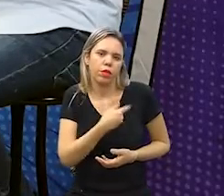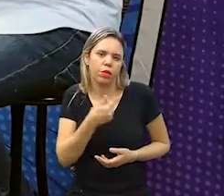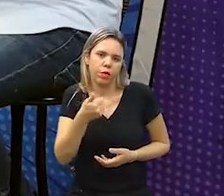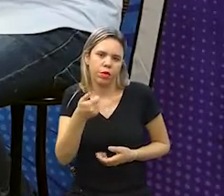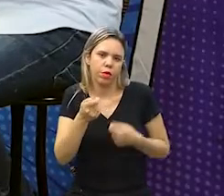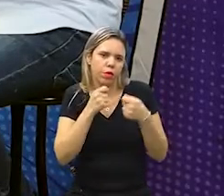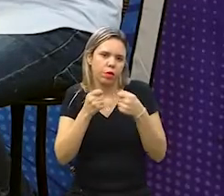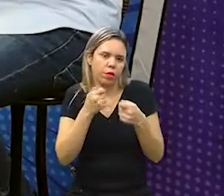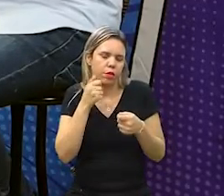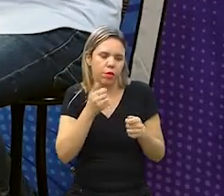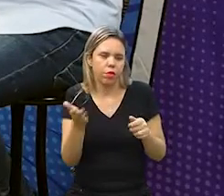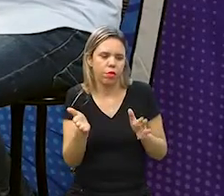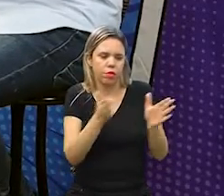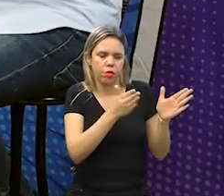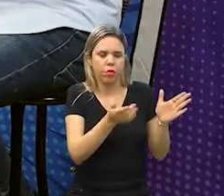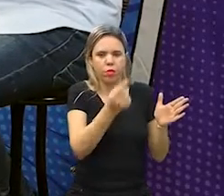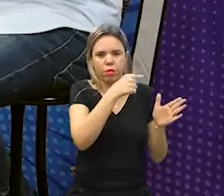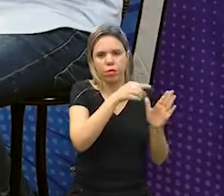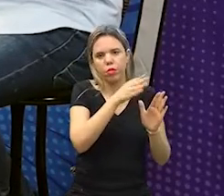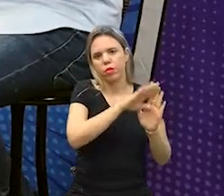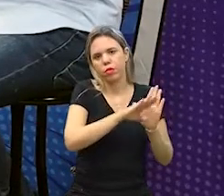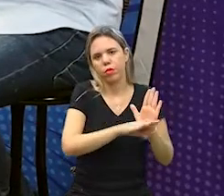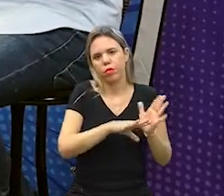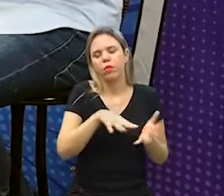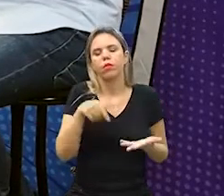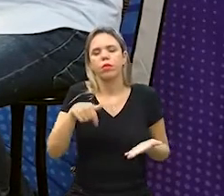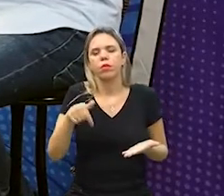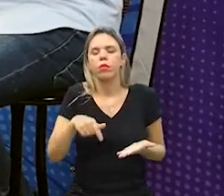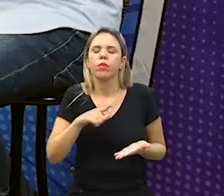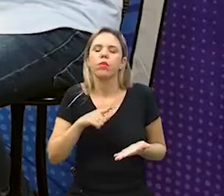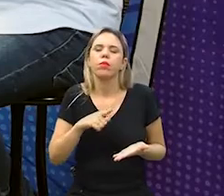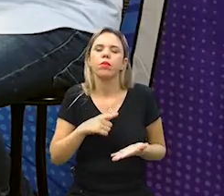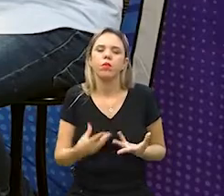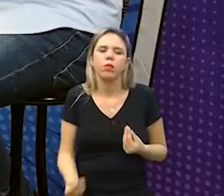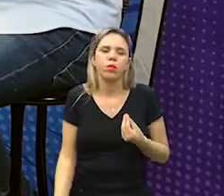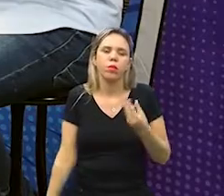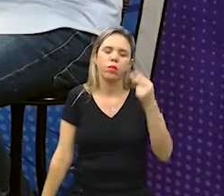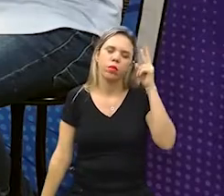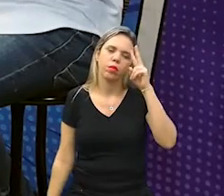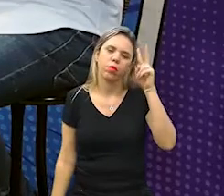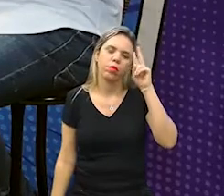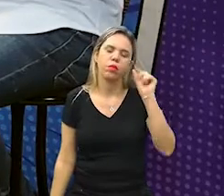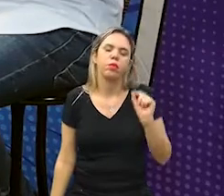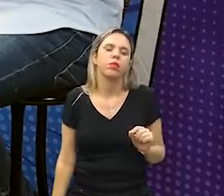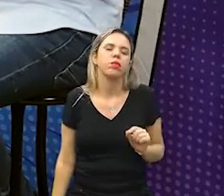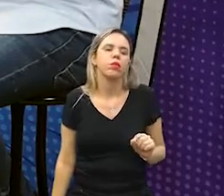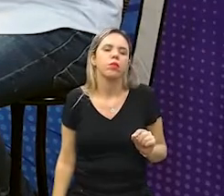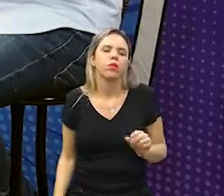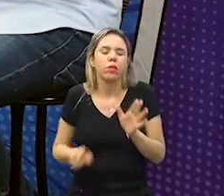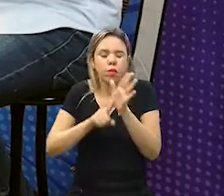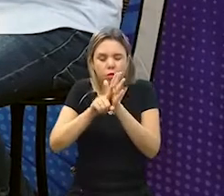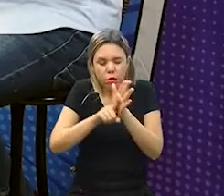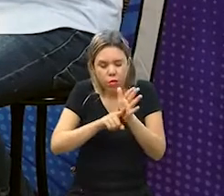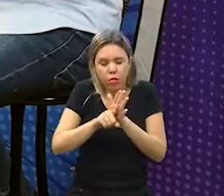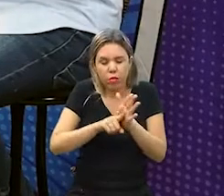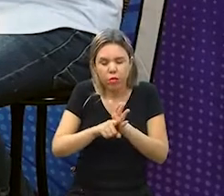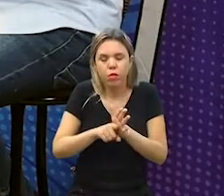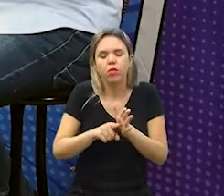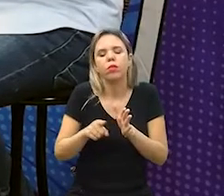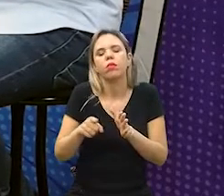primeira entrevistada do bloco anterior, tem ali muita história, muita